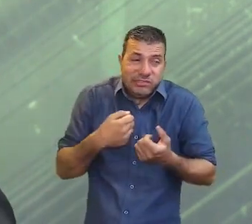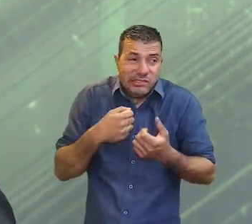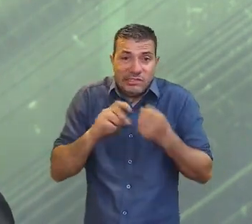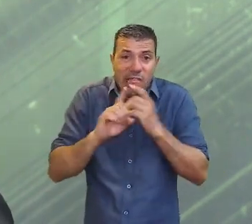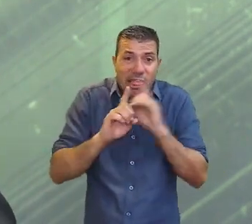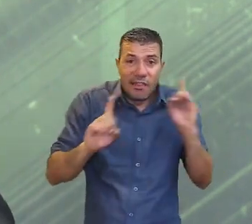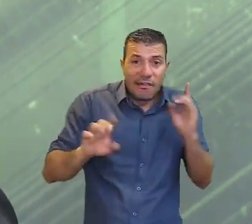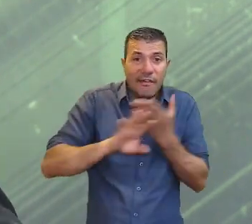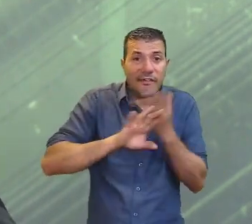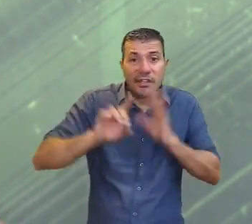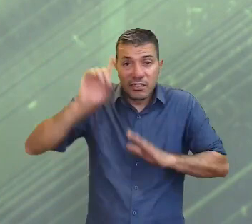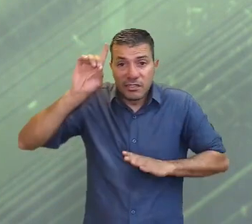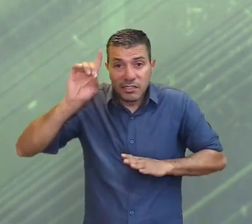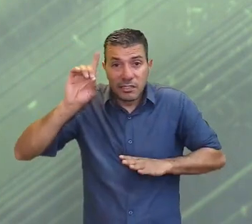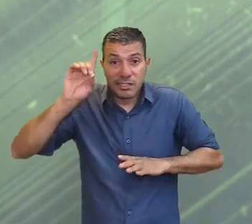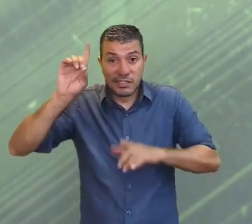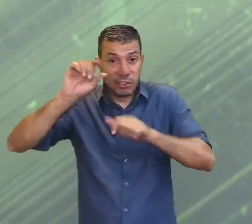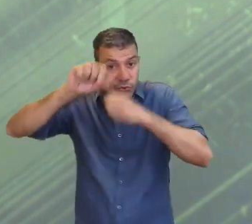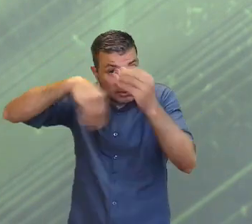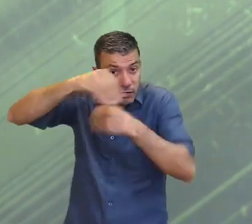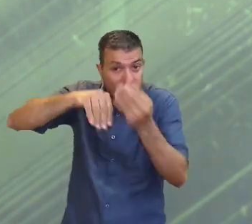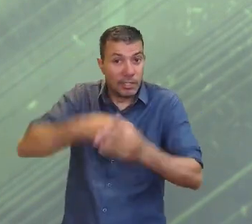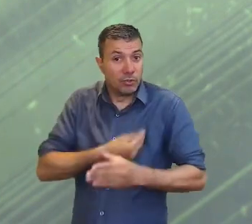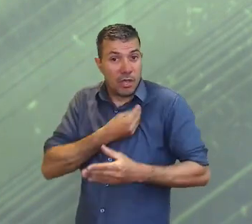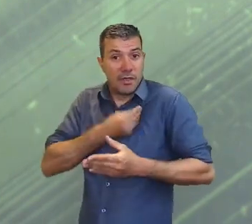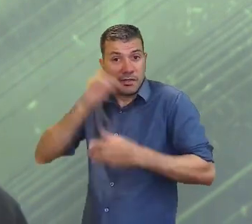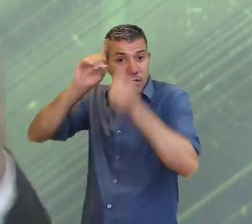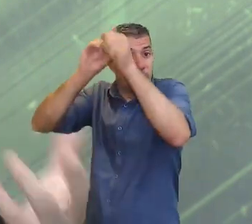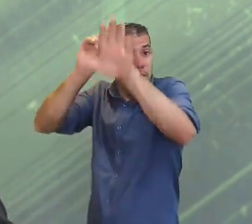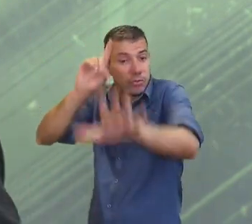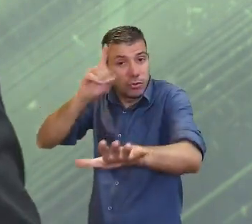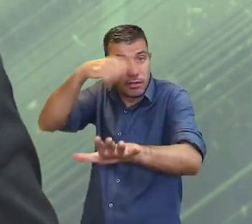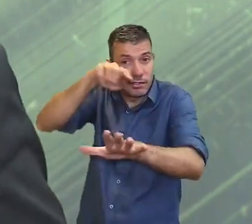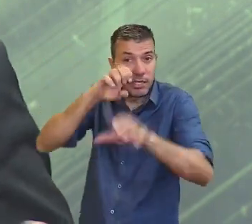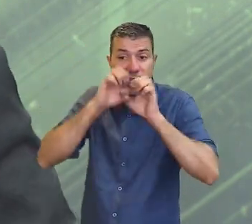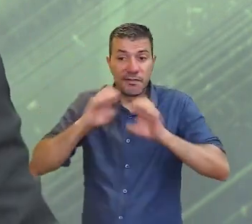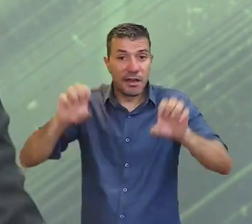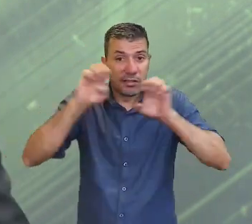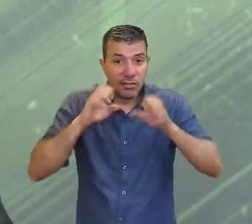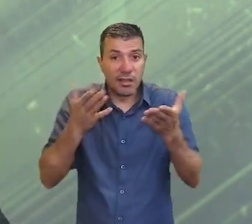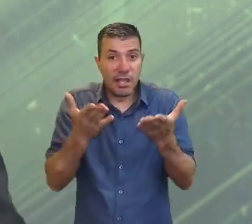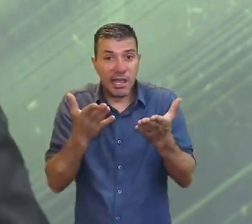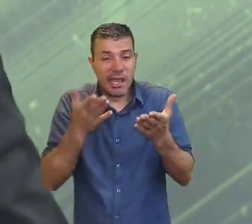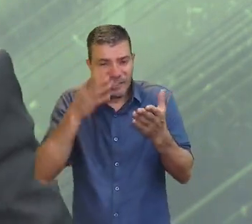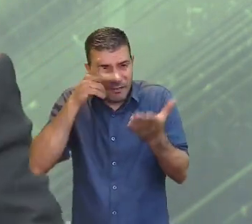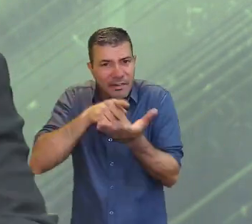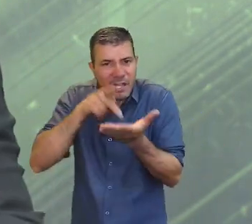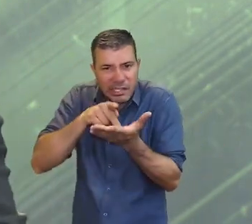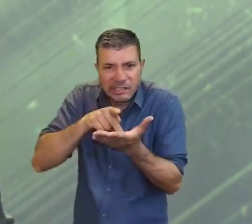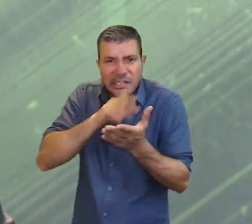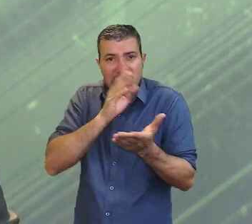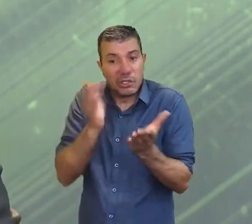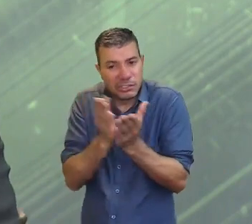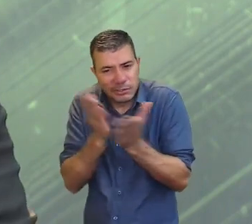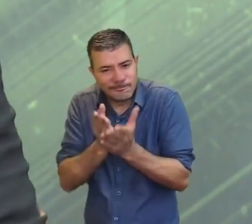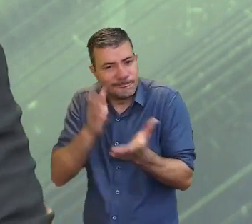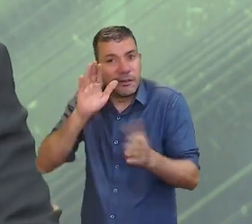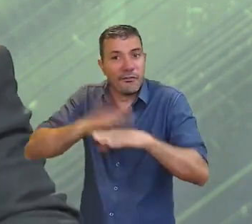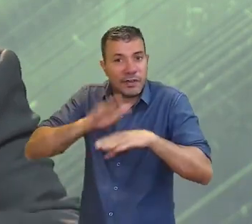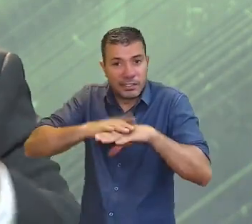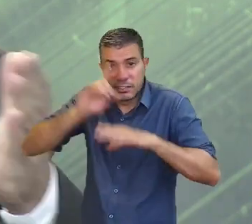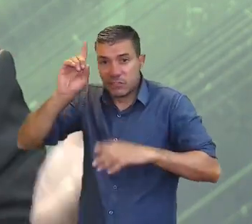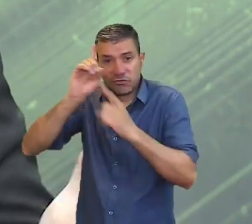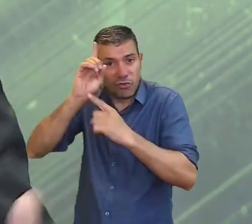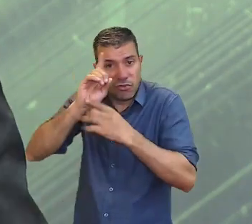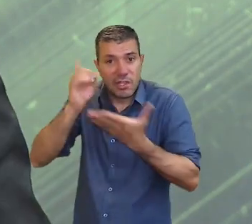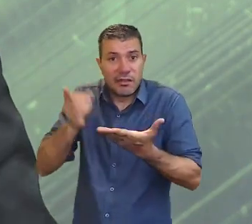dos caminhos de Deus? Deus, Ele quer mudar você e Ele quer te abençoar. Você que é evangélico, pessoa sincera, cristão que tem procurado fazer a vontade de Deus,